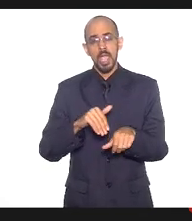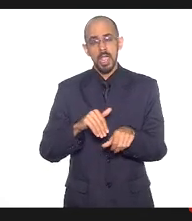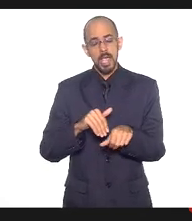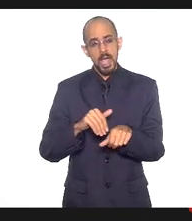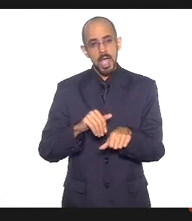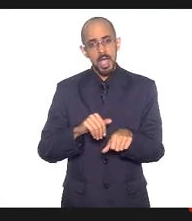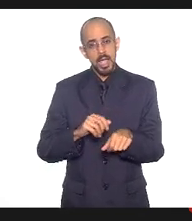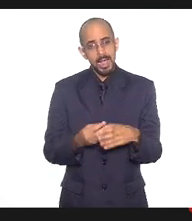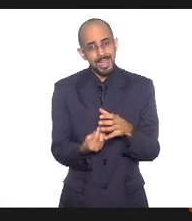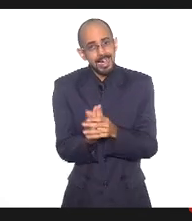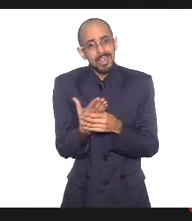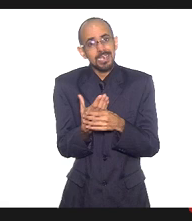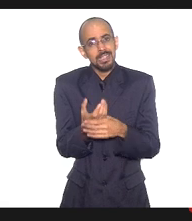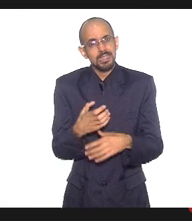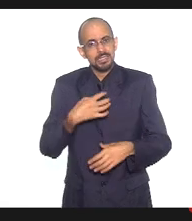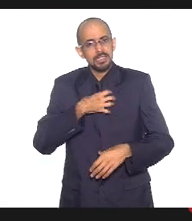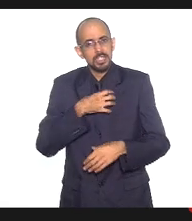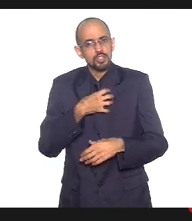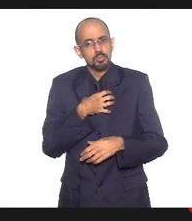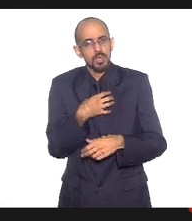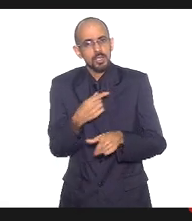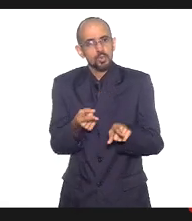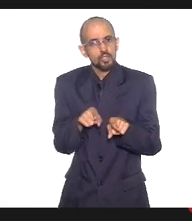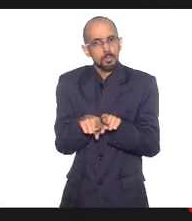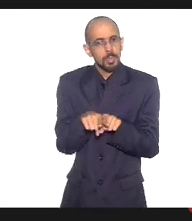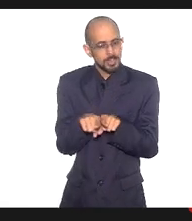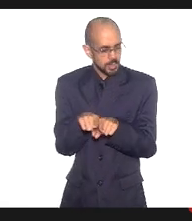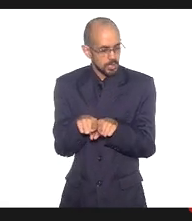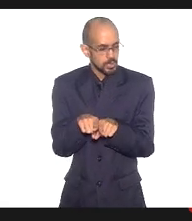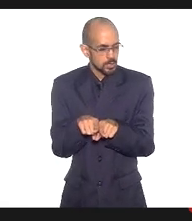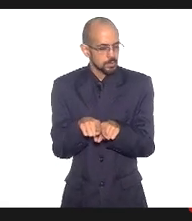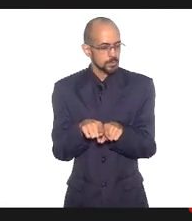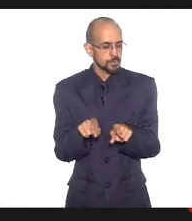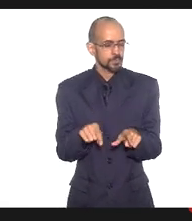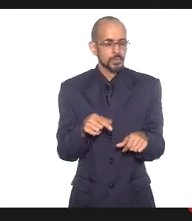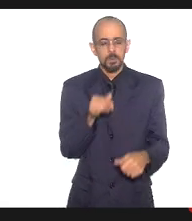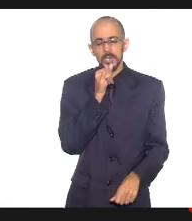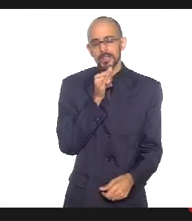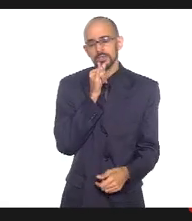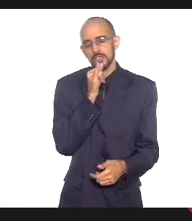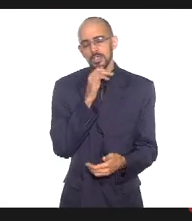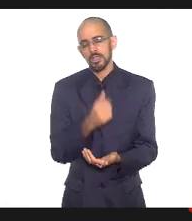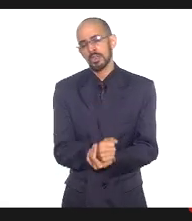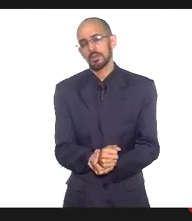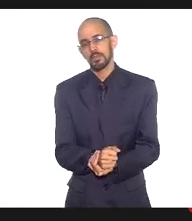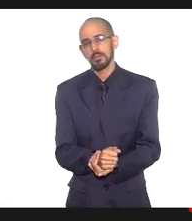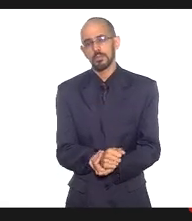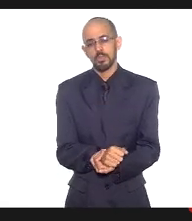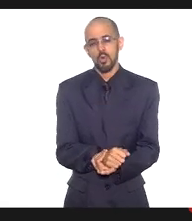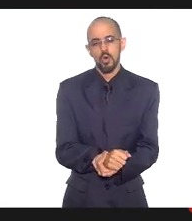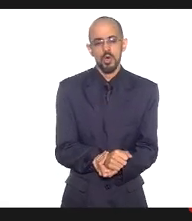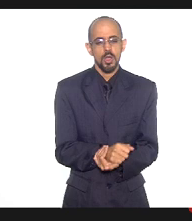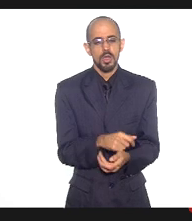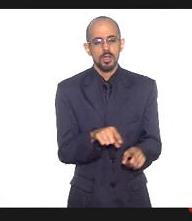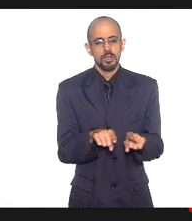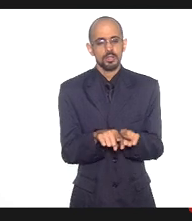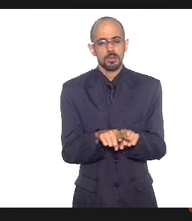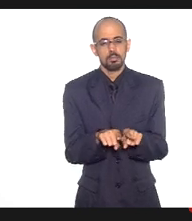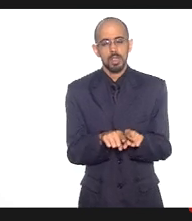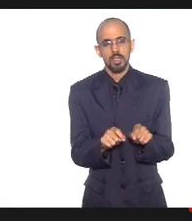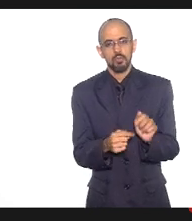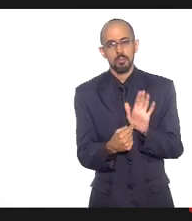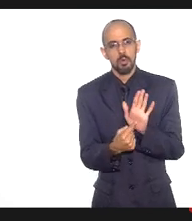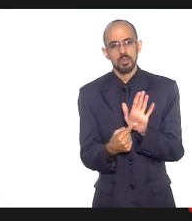e garantindo novos investimentos, como é evidente. Como, por exemplo, algo já foi inclusive endereçado na apresentação